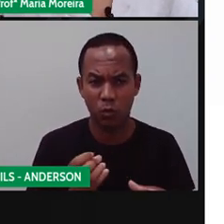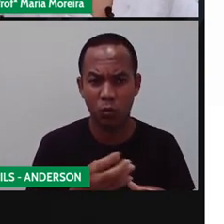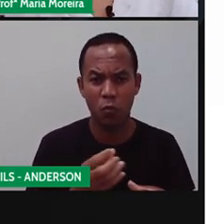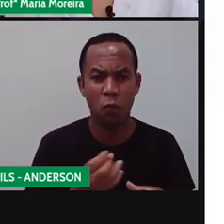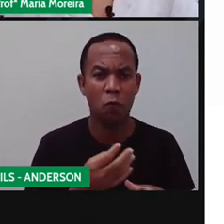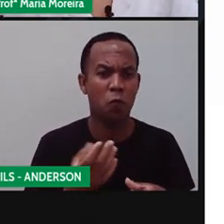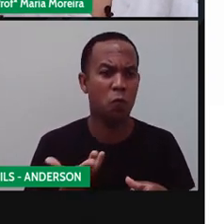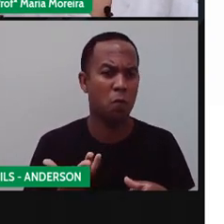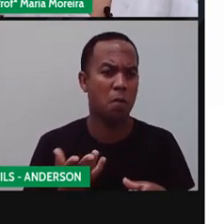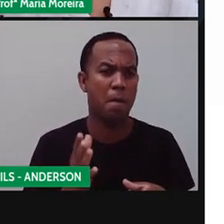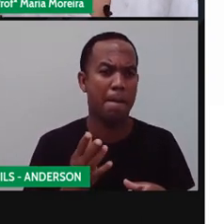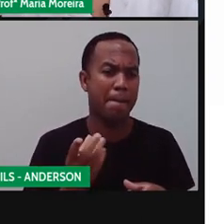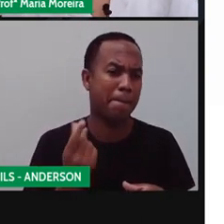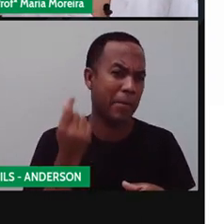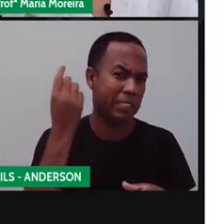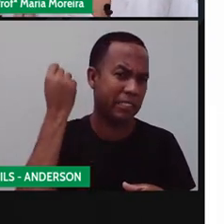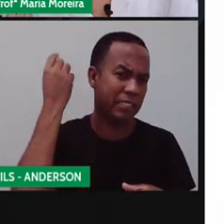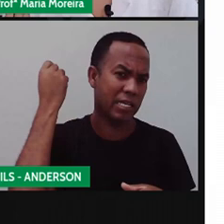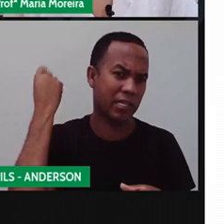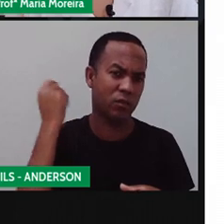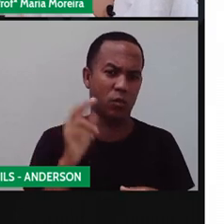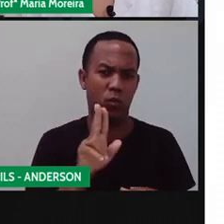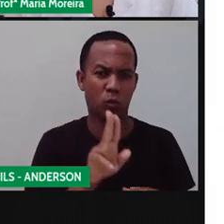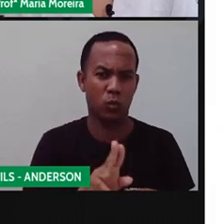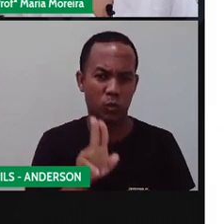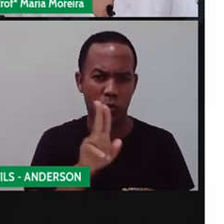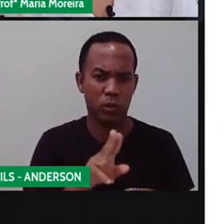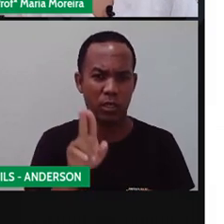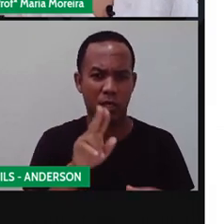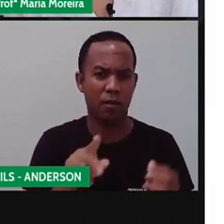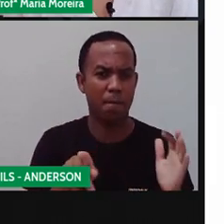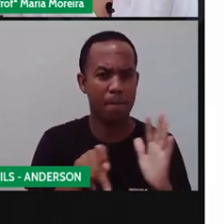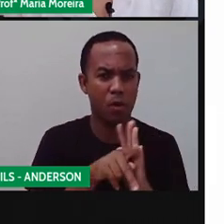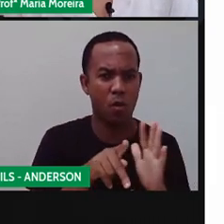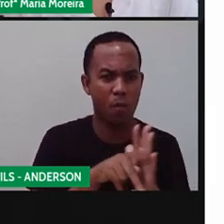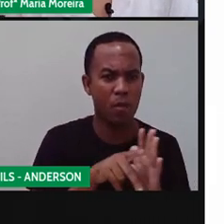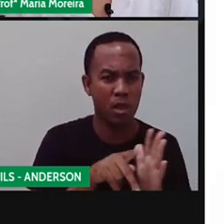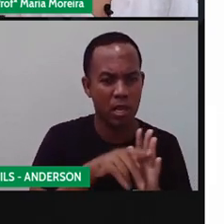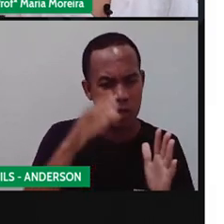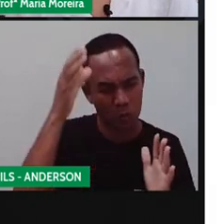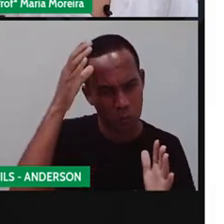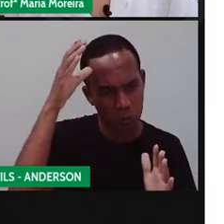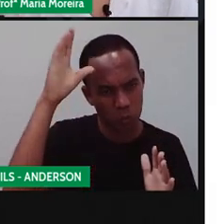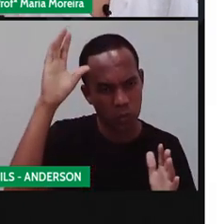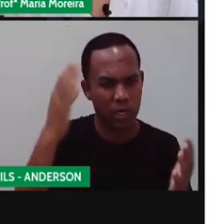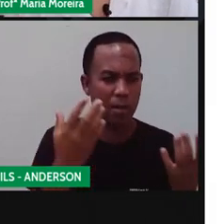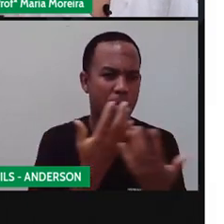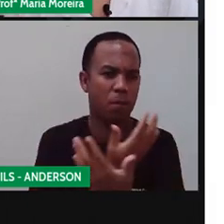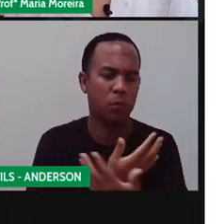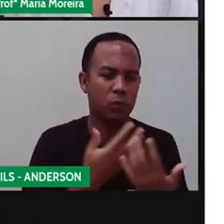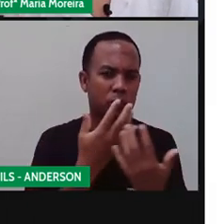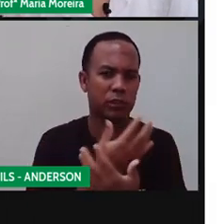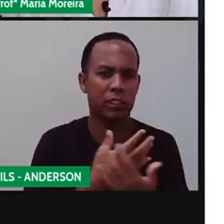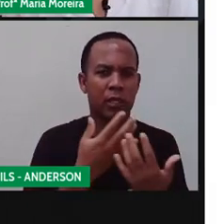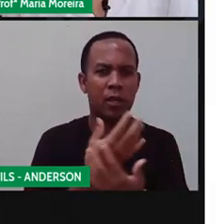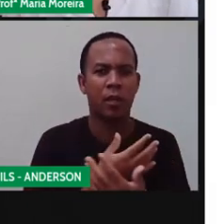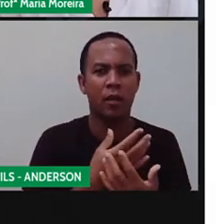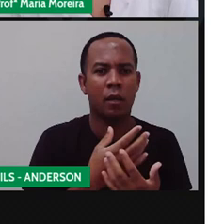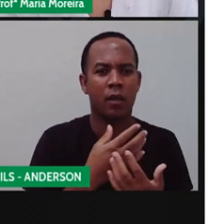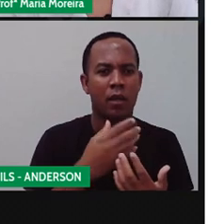mais modernos. Esses mais antigos usam esse ritmo africano, né? Essas músicas com esse ritmo africano que é